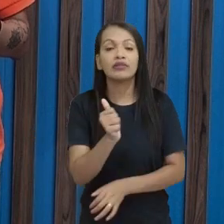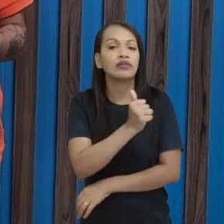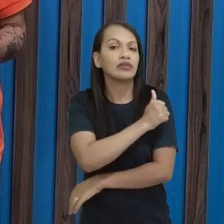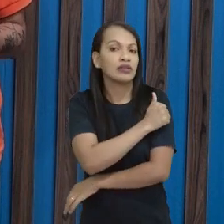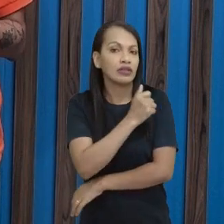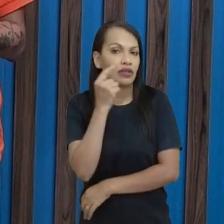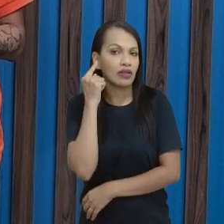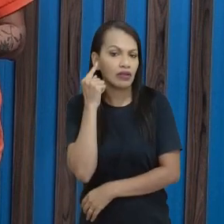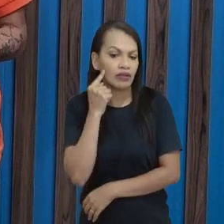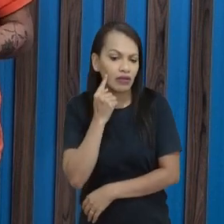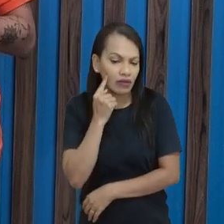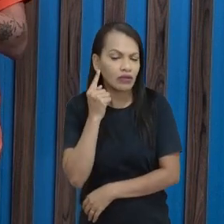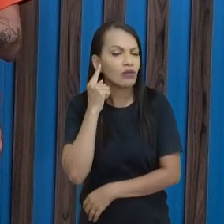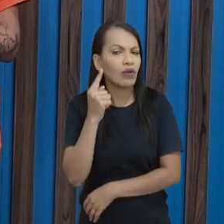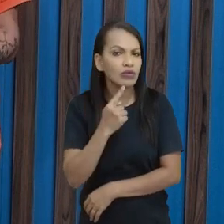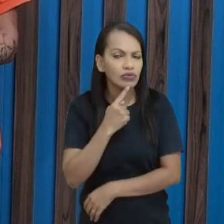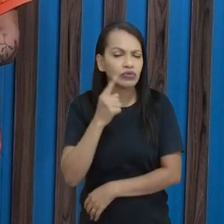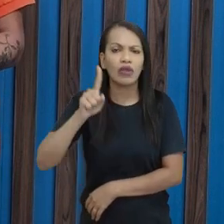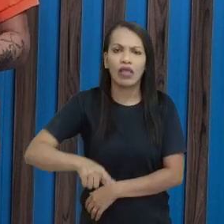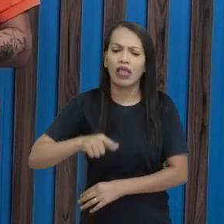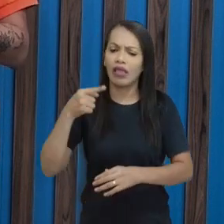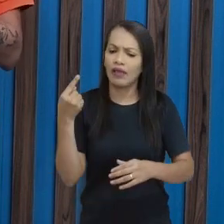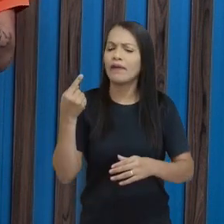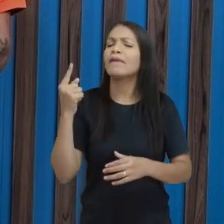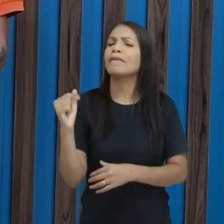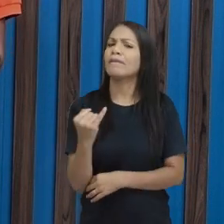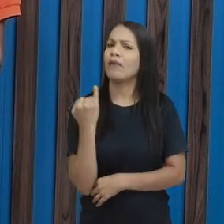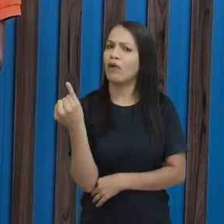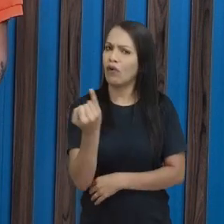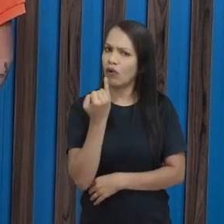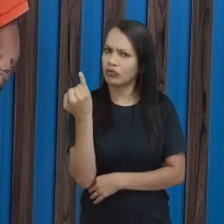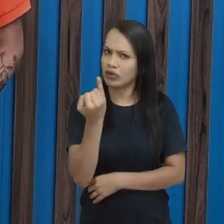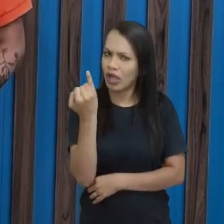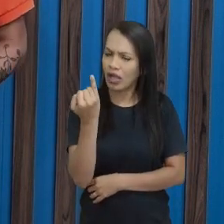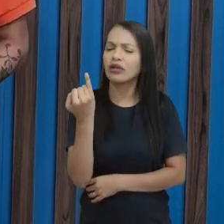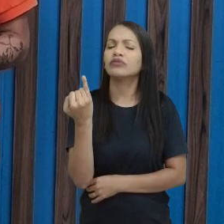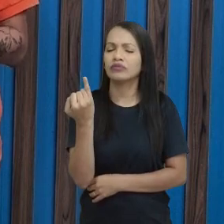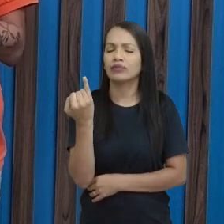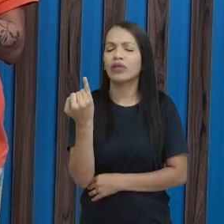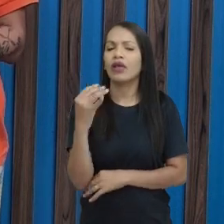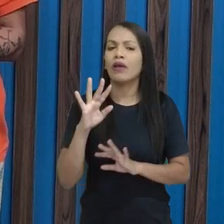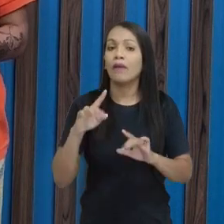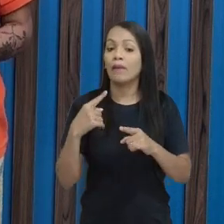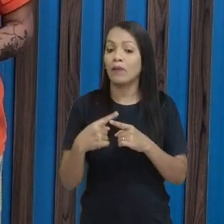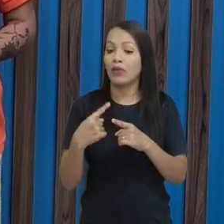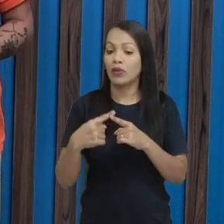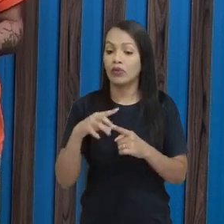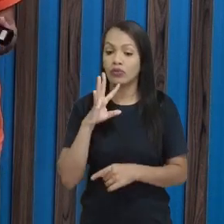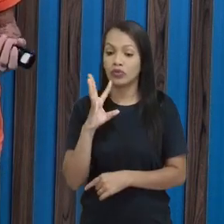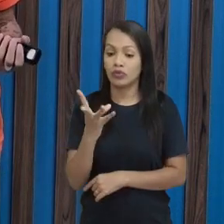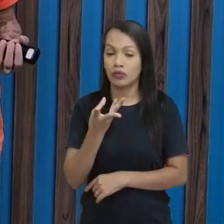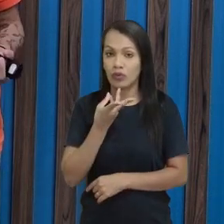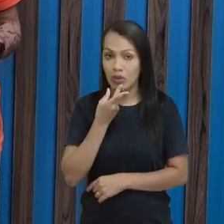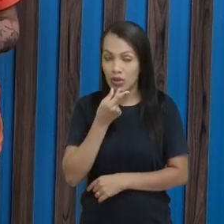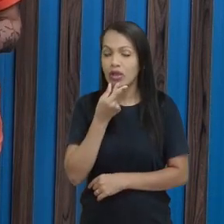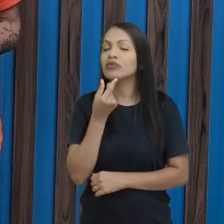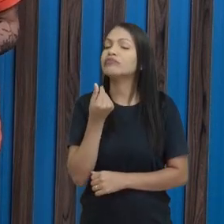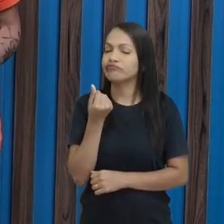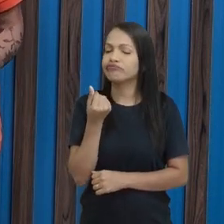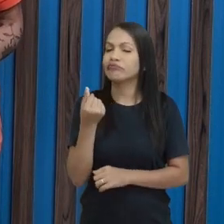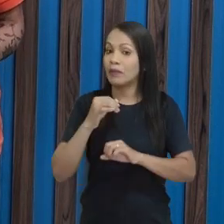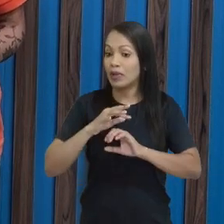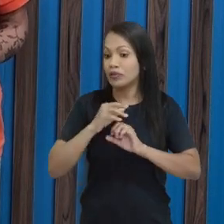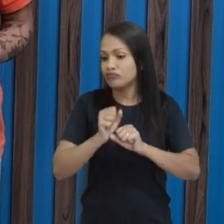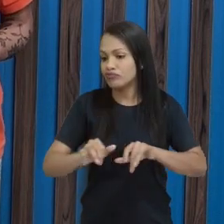é fundamental que esse conhecimento chegue para todo mundo. Junto